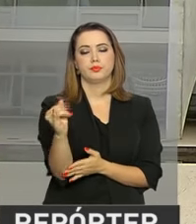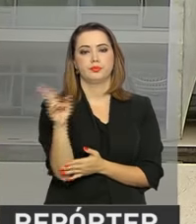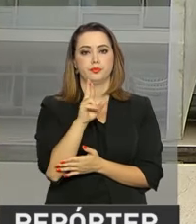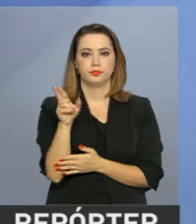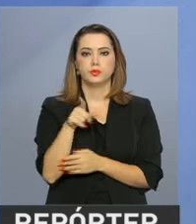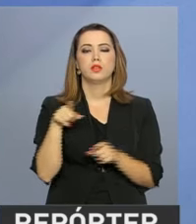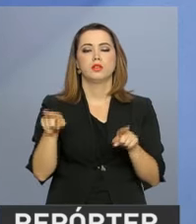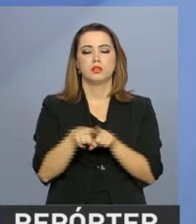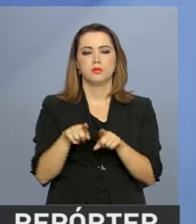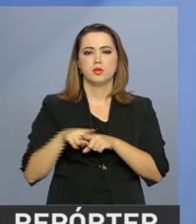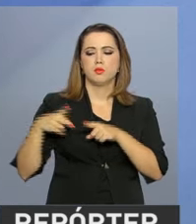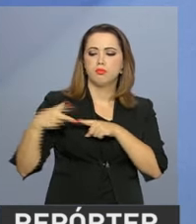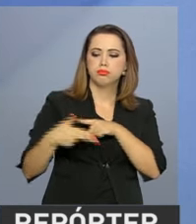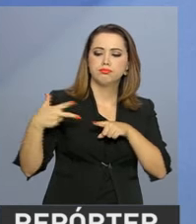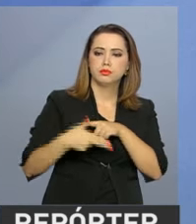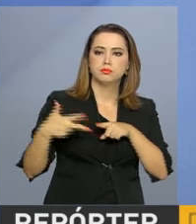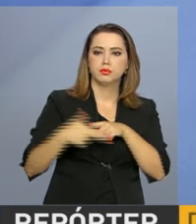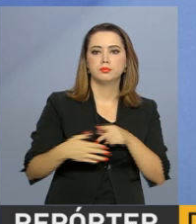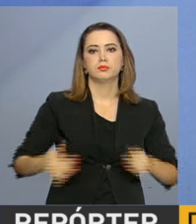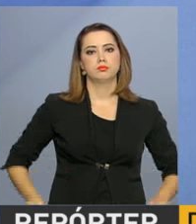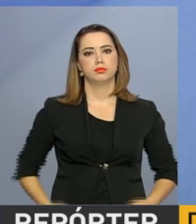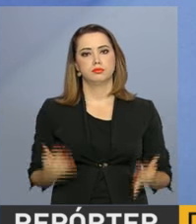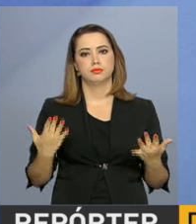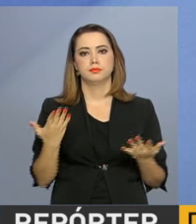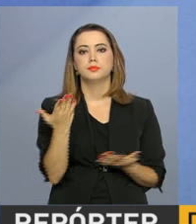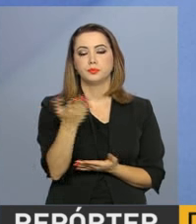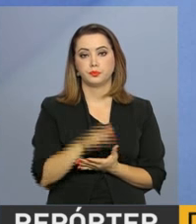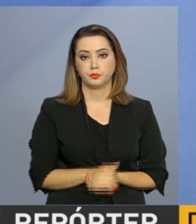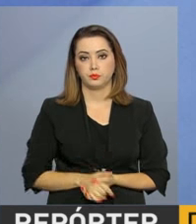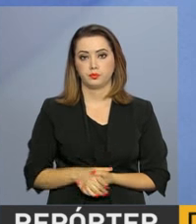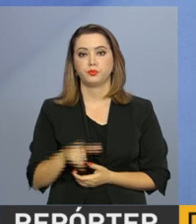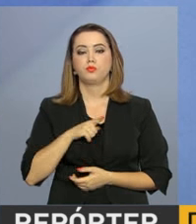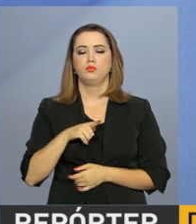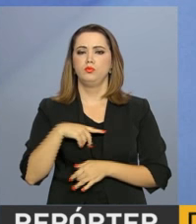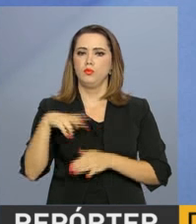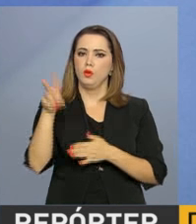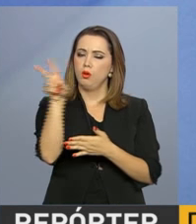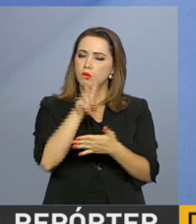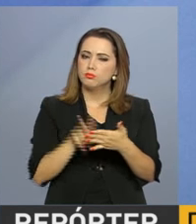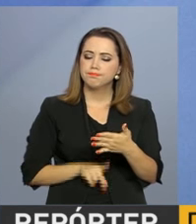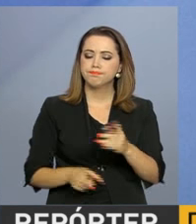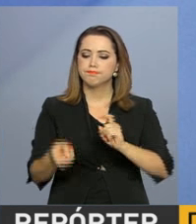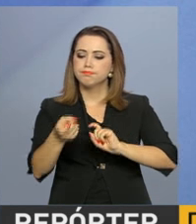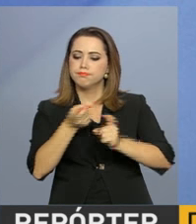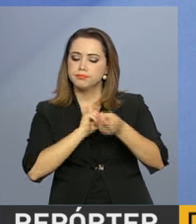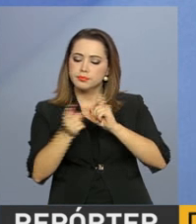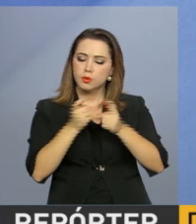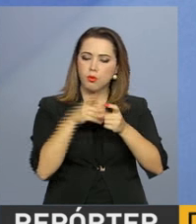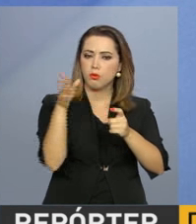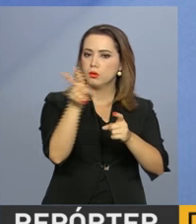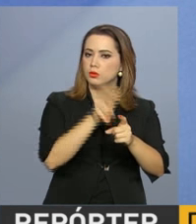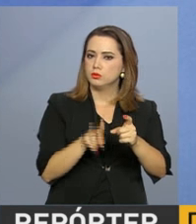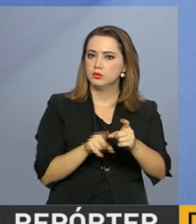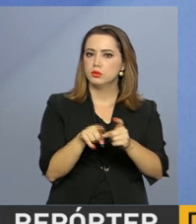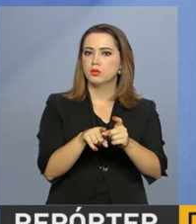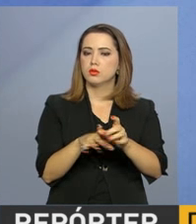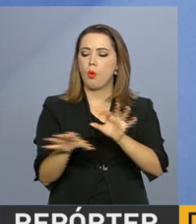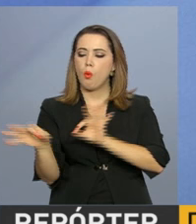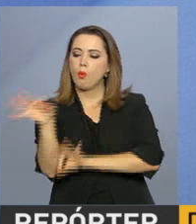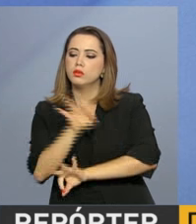gastos são medidas eh administrativas medidas gerenciais são